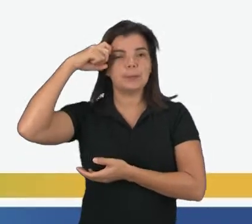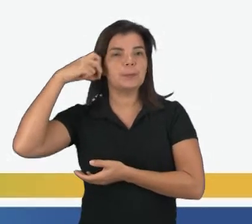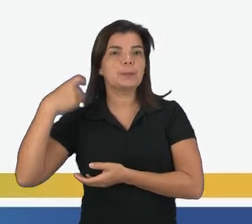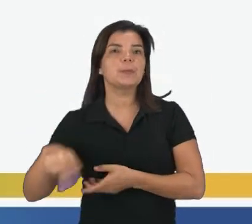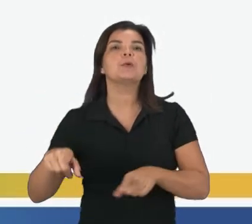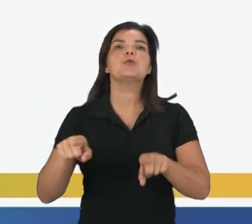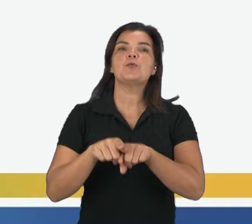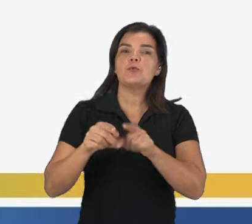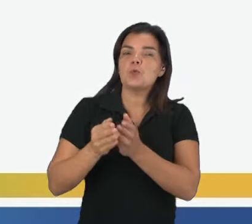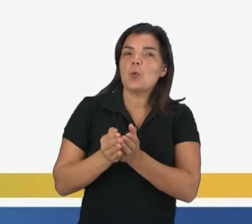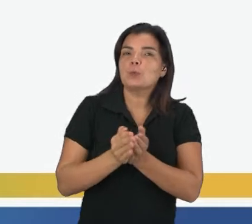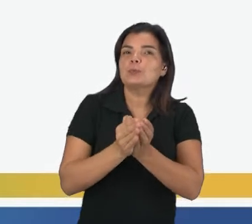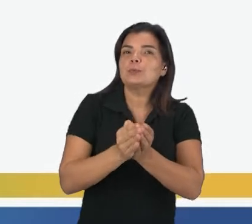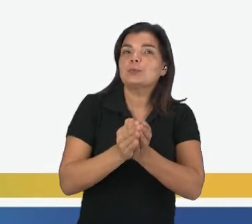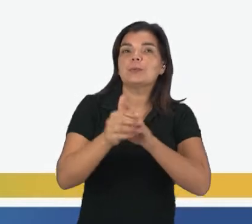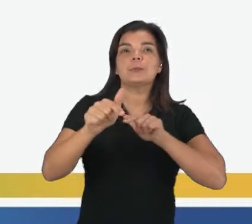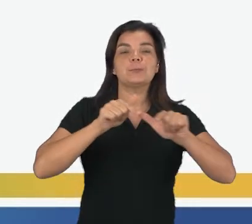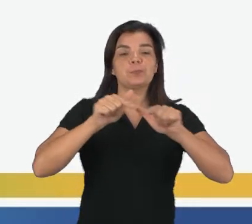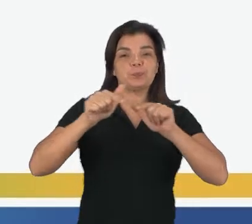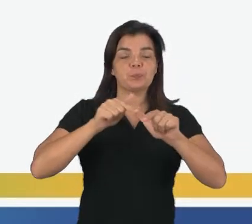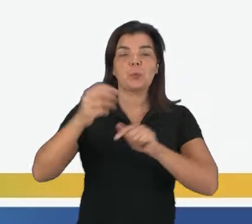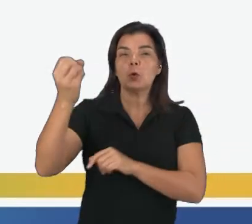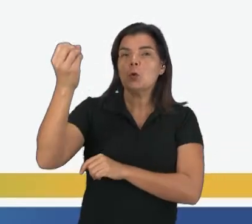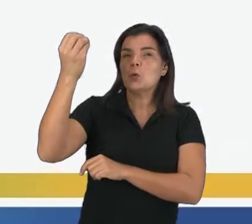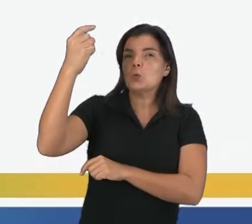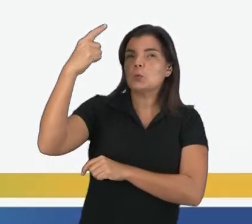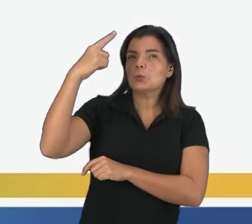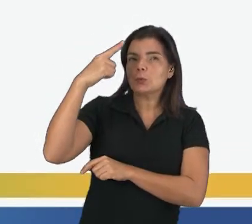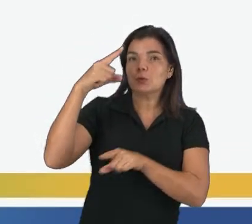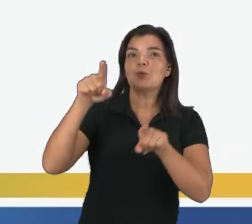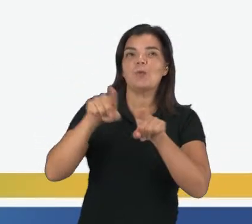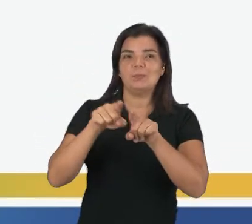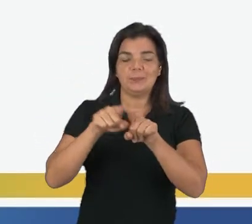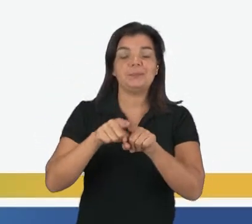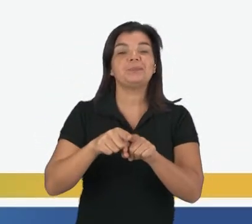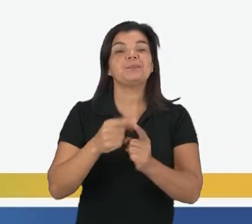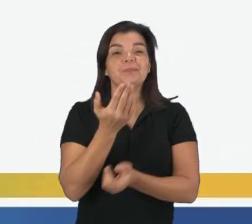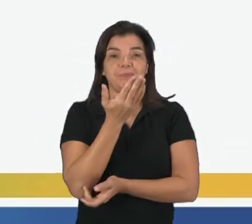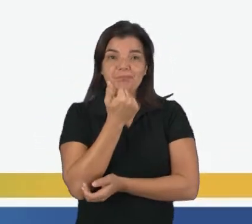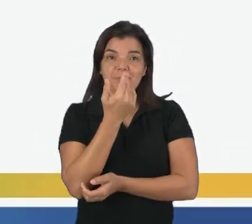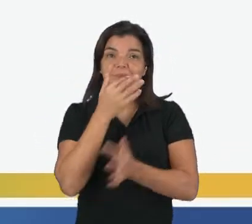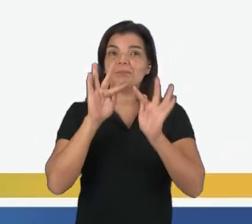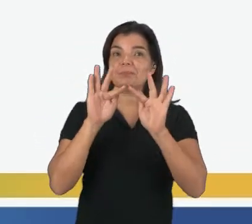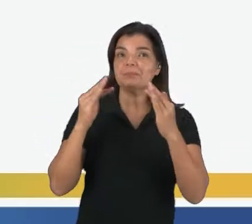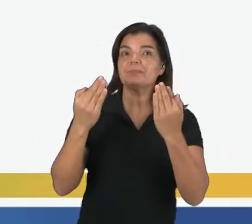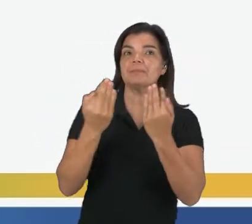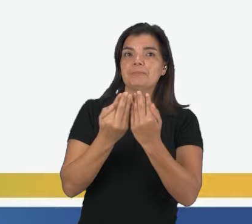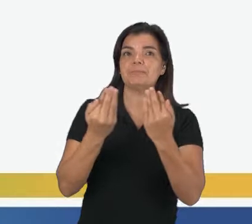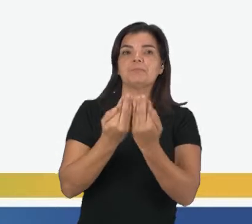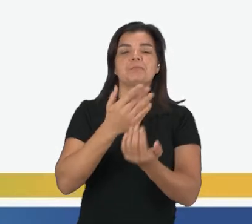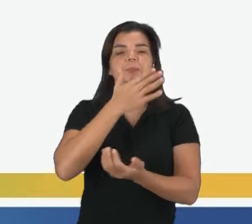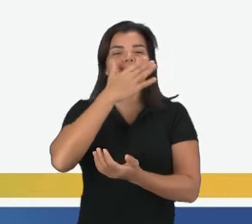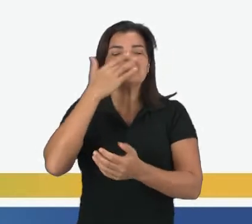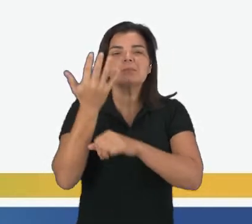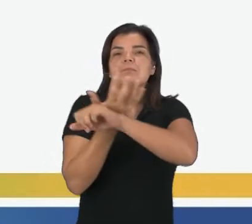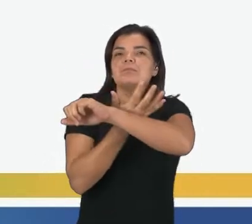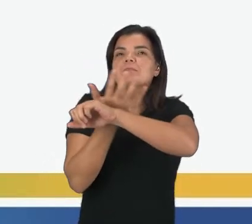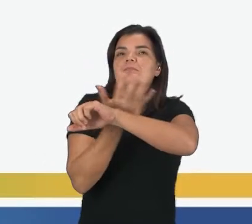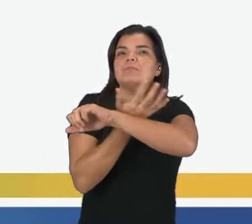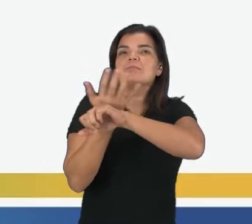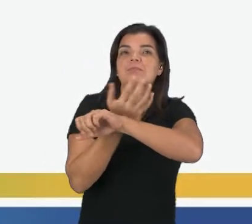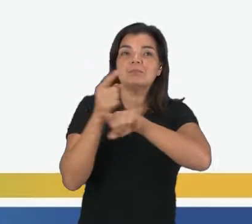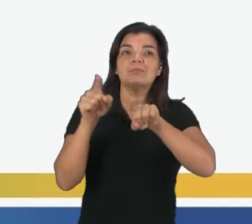incansável ribeirinho que trabalhava de sol a sol para garantir o sustento da família. O cheiro de mato